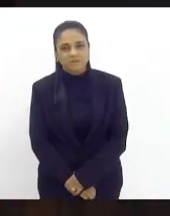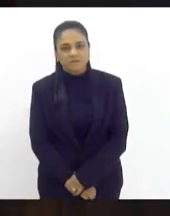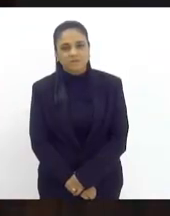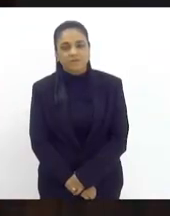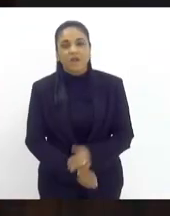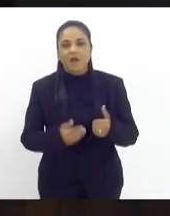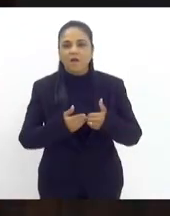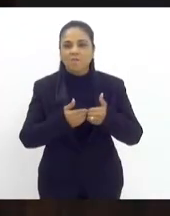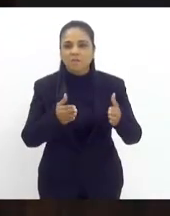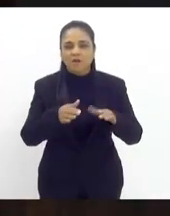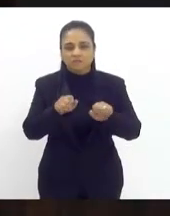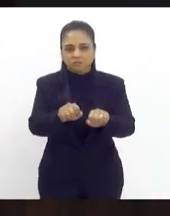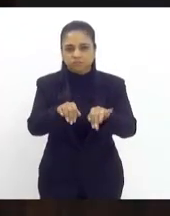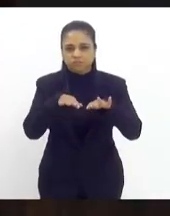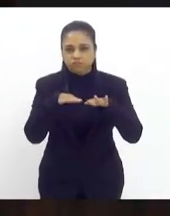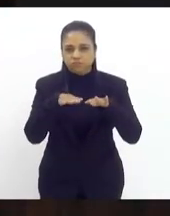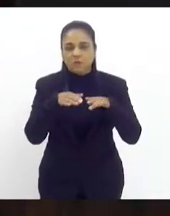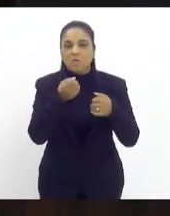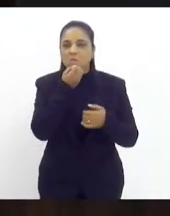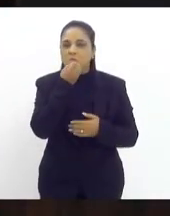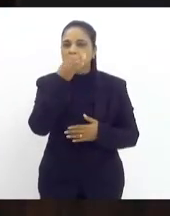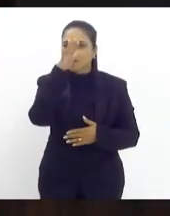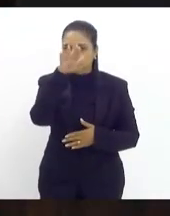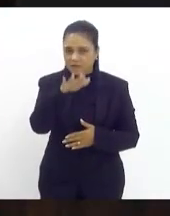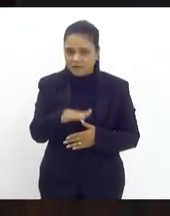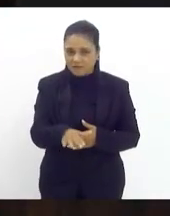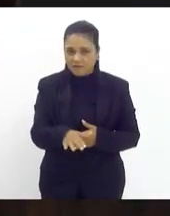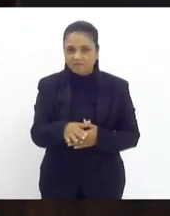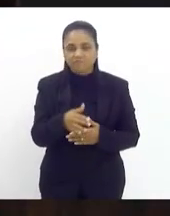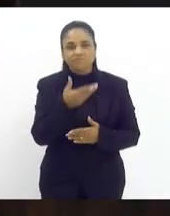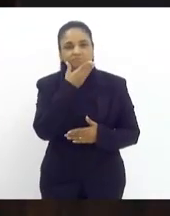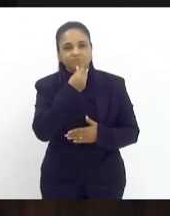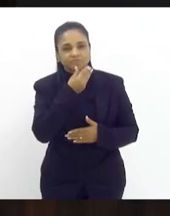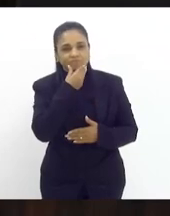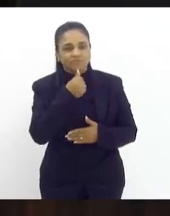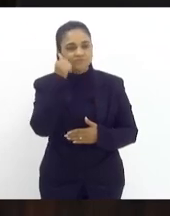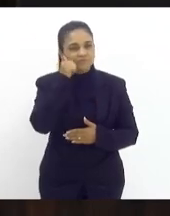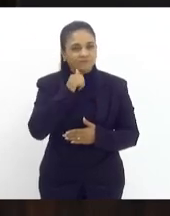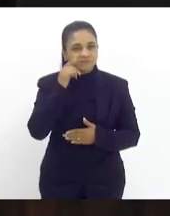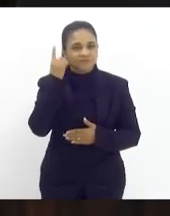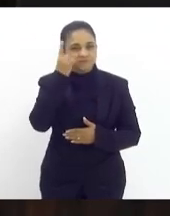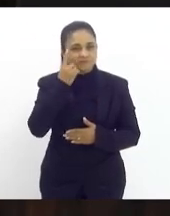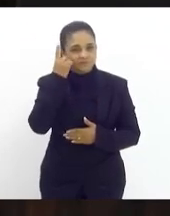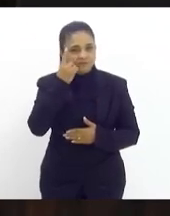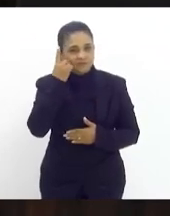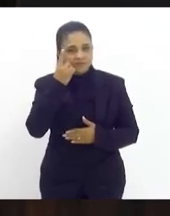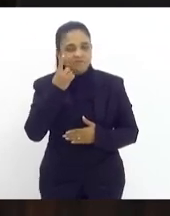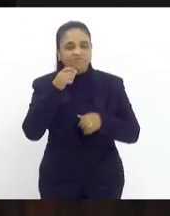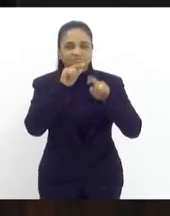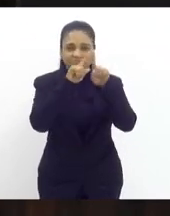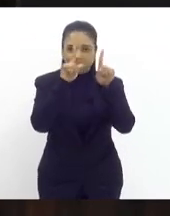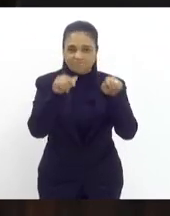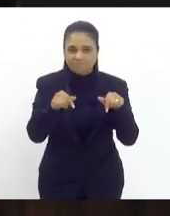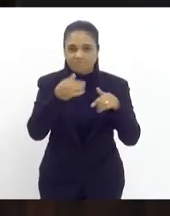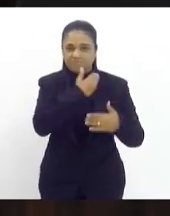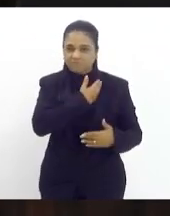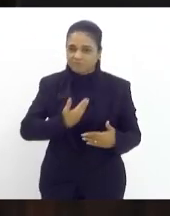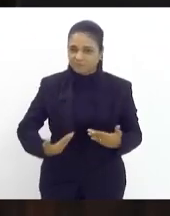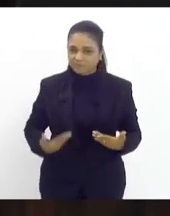está reaberto a sessão boa tarde senhores e senhoras deputados e servidores público presente